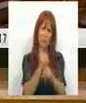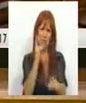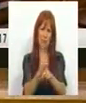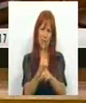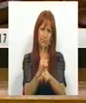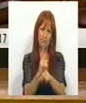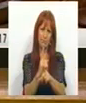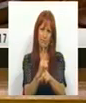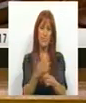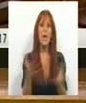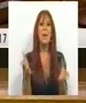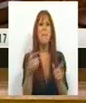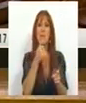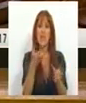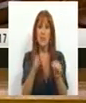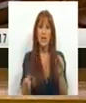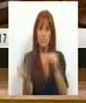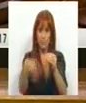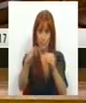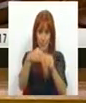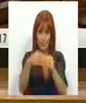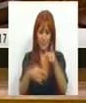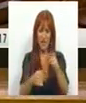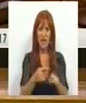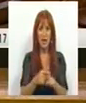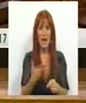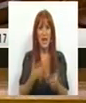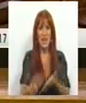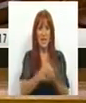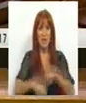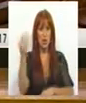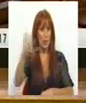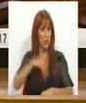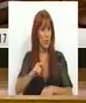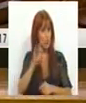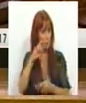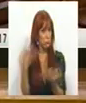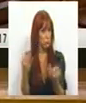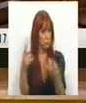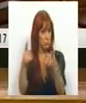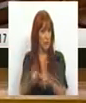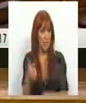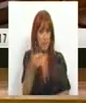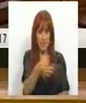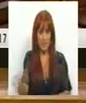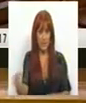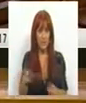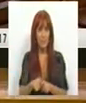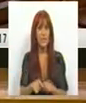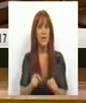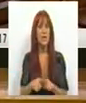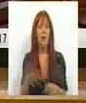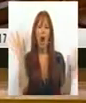mesmo. Mais medidas extraordinárias, dividendos do Banco de Portugal, garantia do BPP